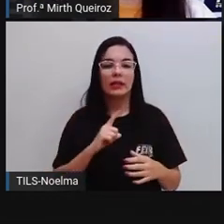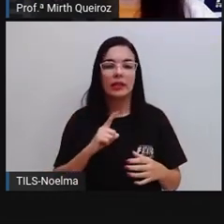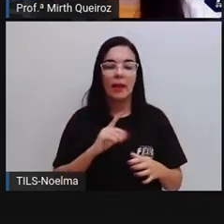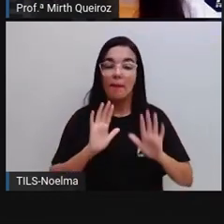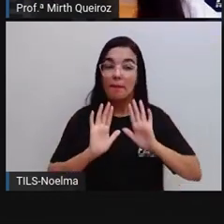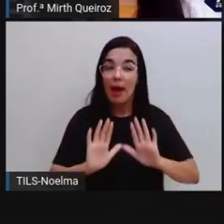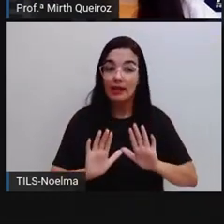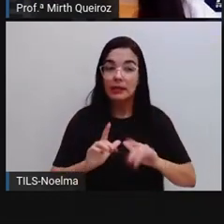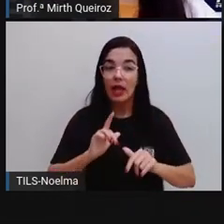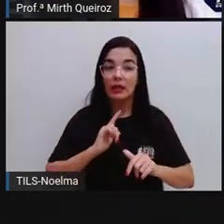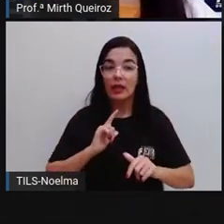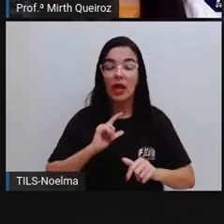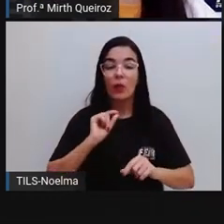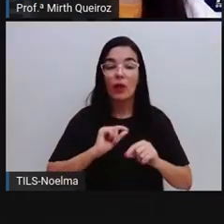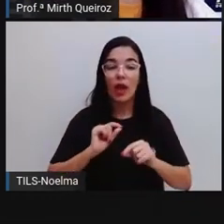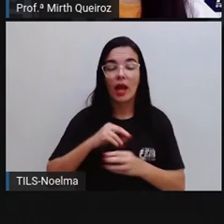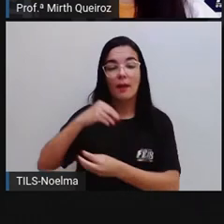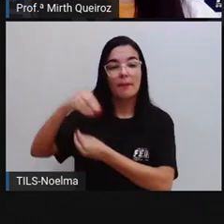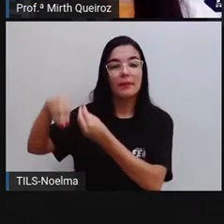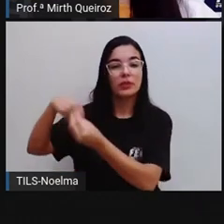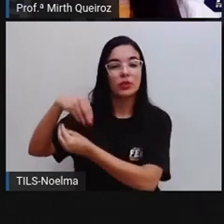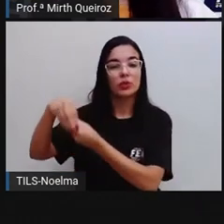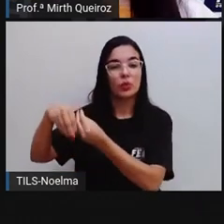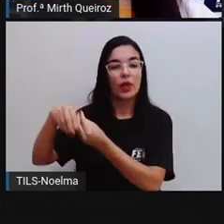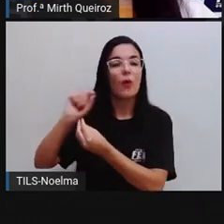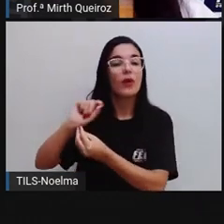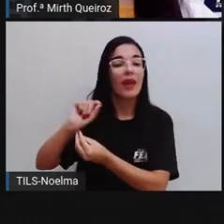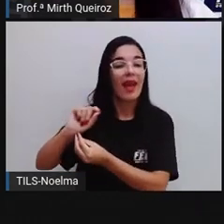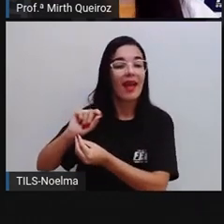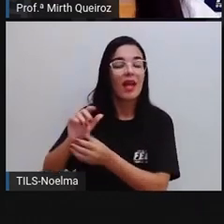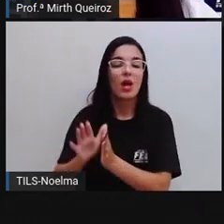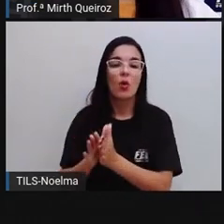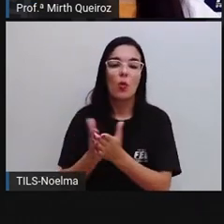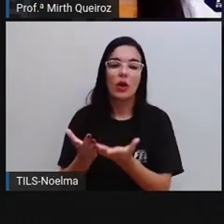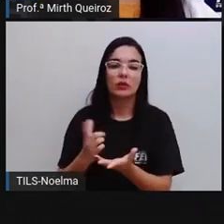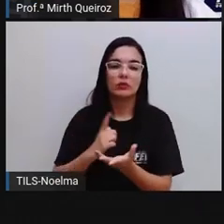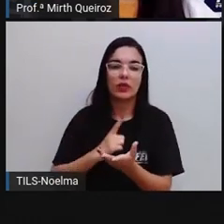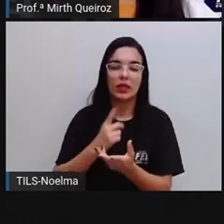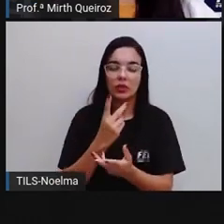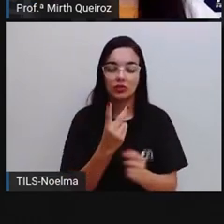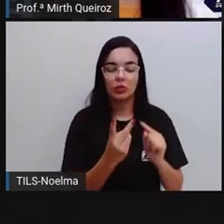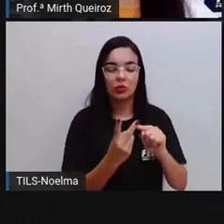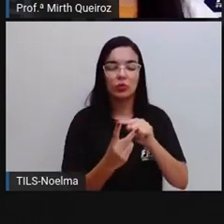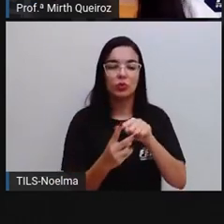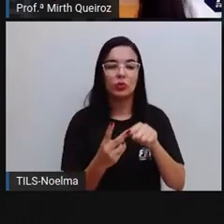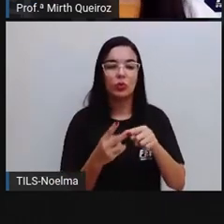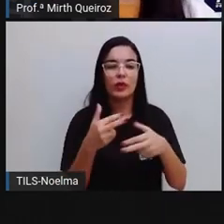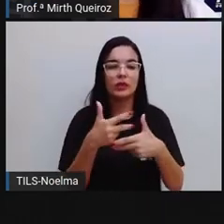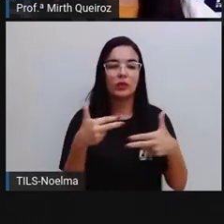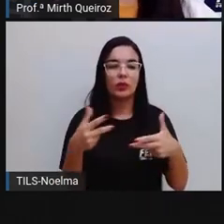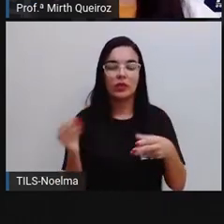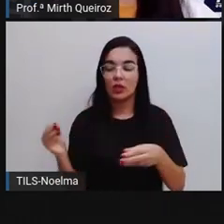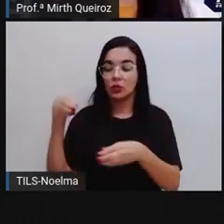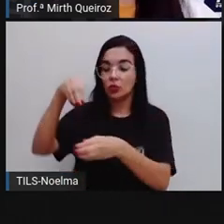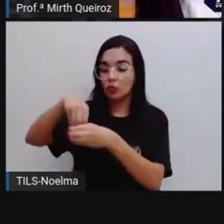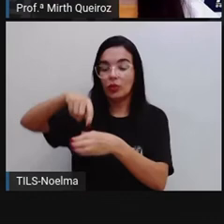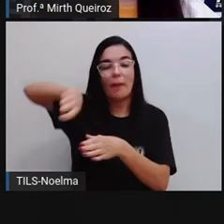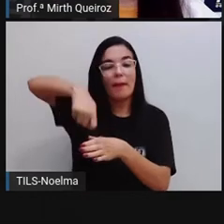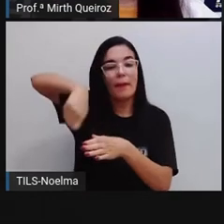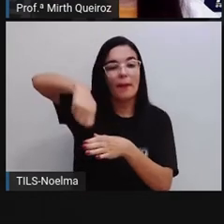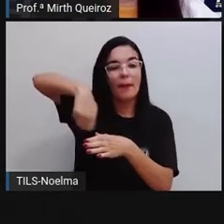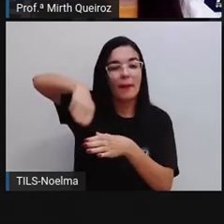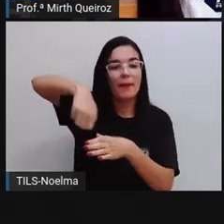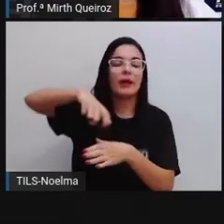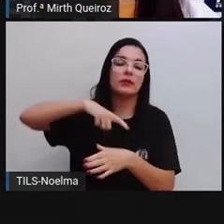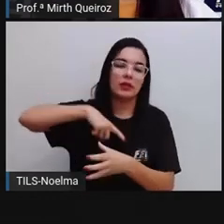componentes, né? Quando nós pegamos duas ou mais substâncias e a gente coloca ali tudo junto e assim a gente vai ter uma